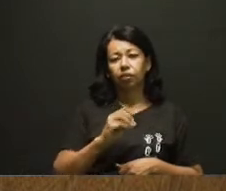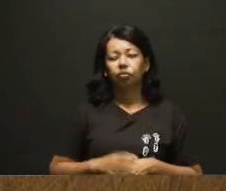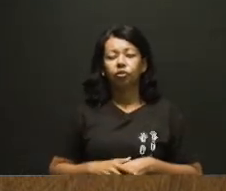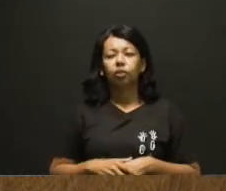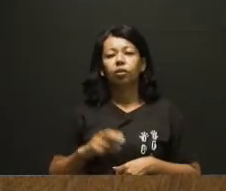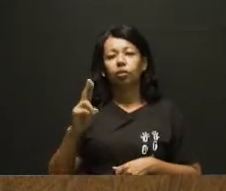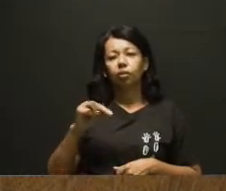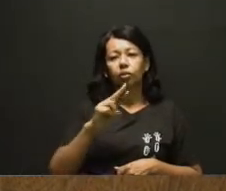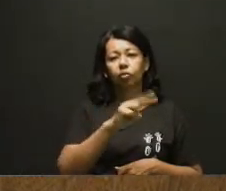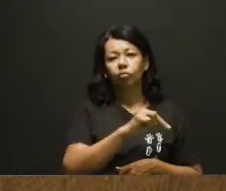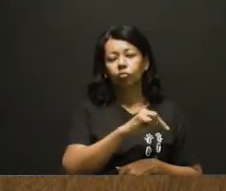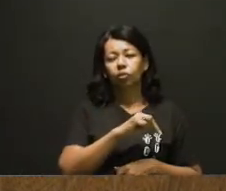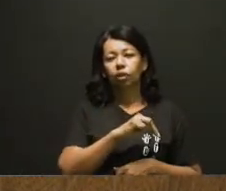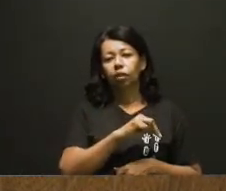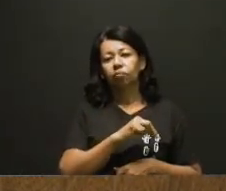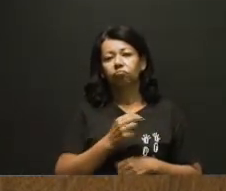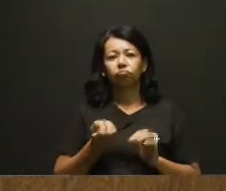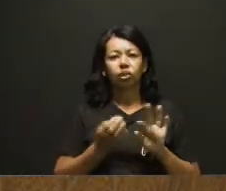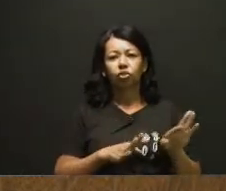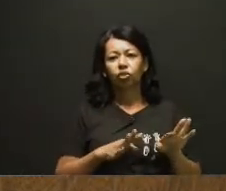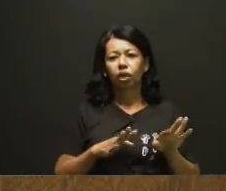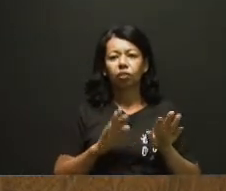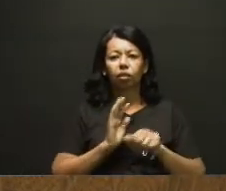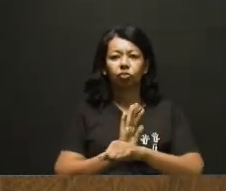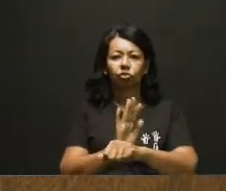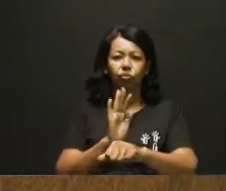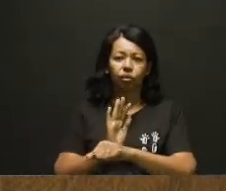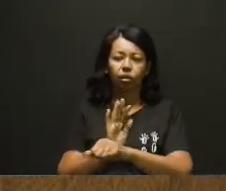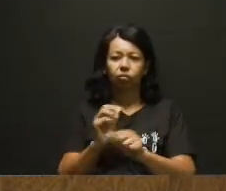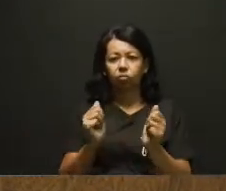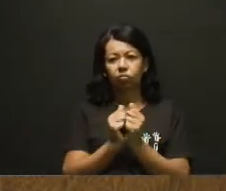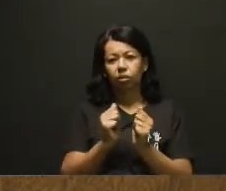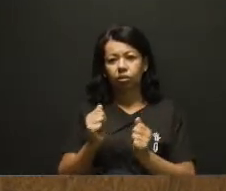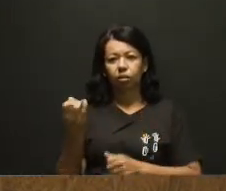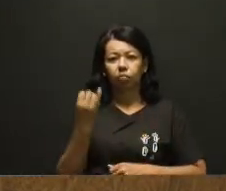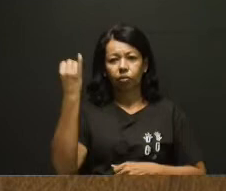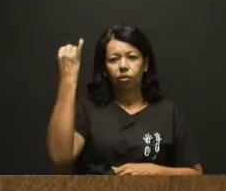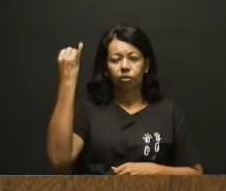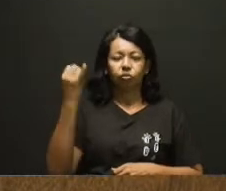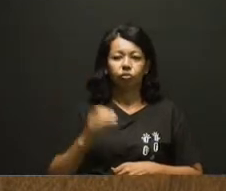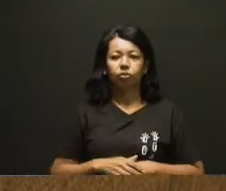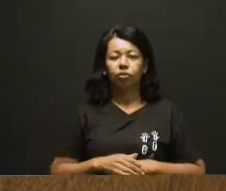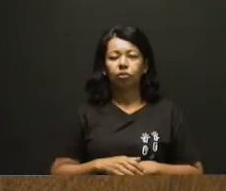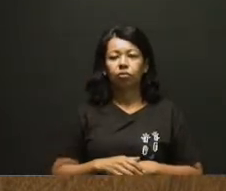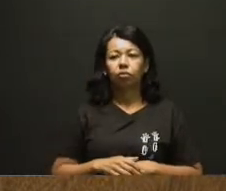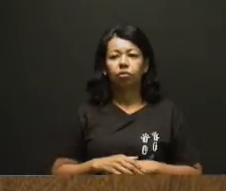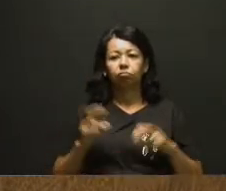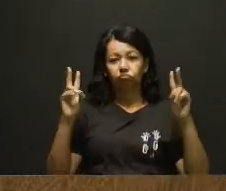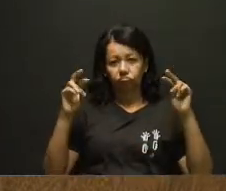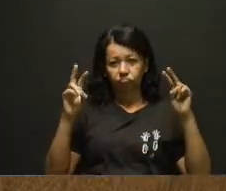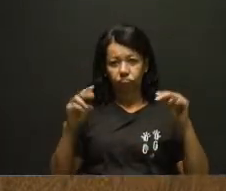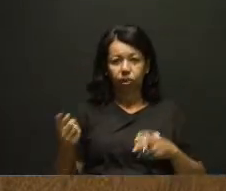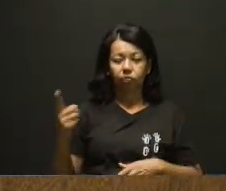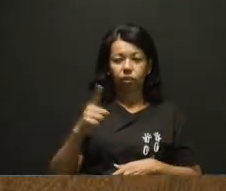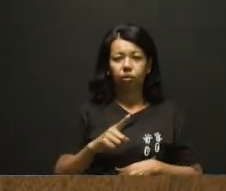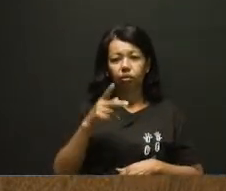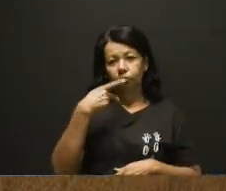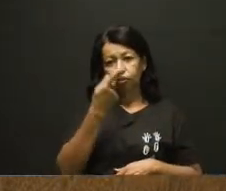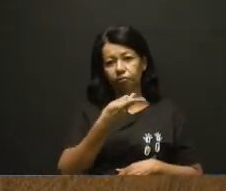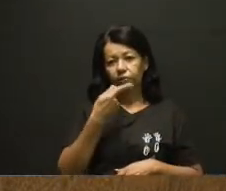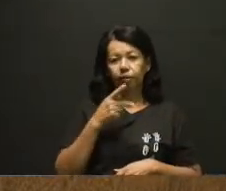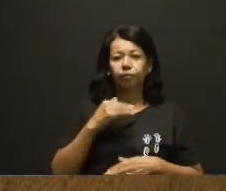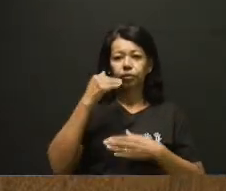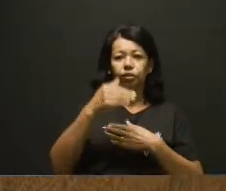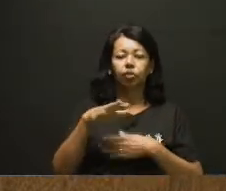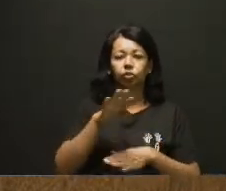nunca nos furtamos a estar colaborando com essa tão importante causa então fica aqui a minha explanação e diante de